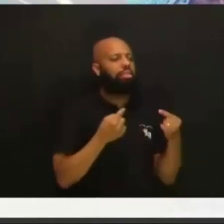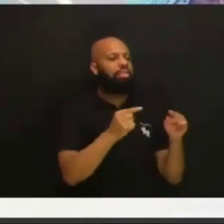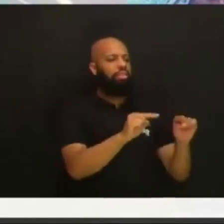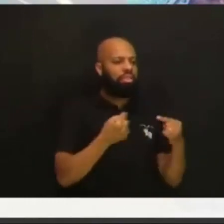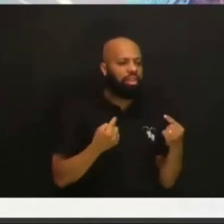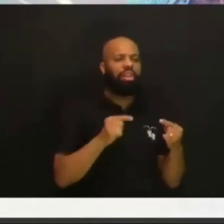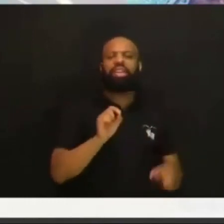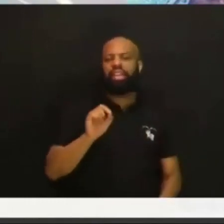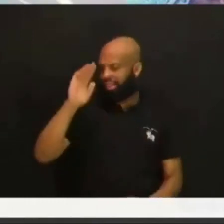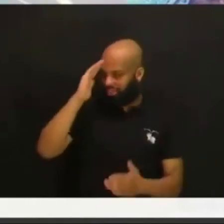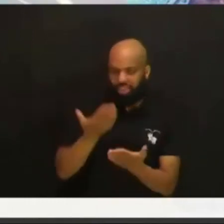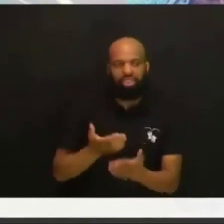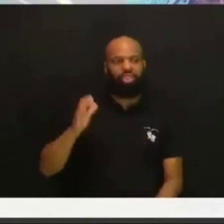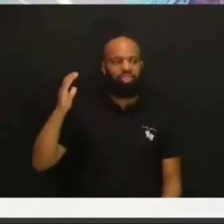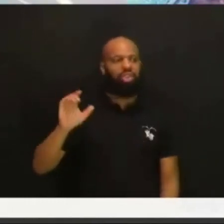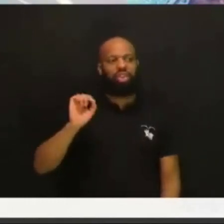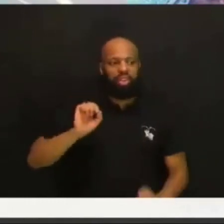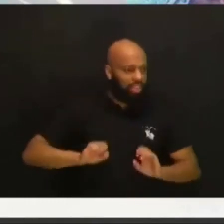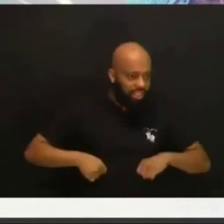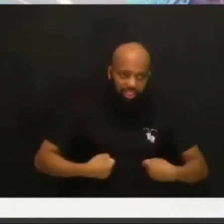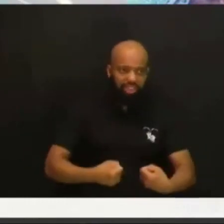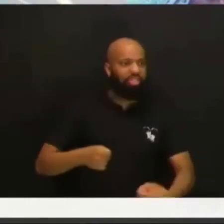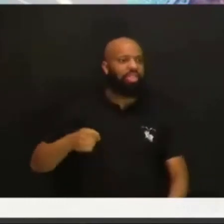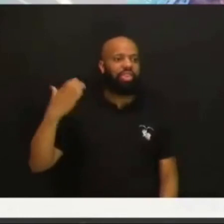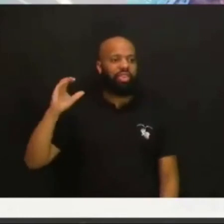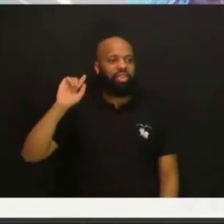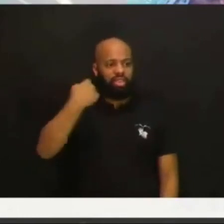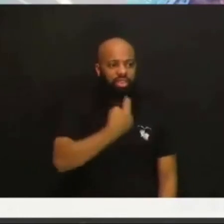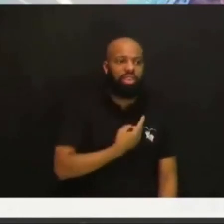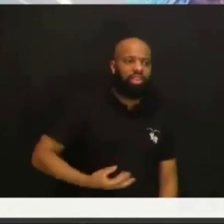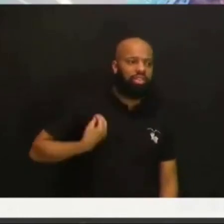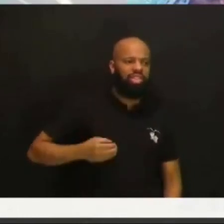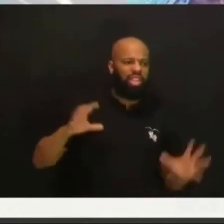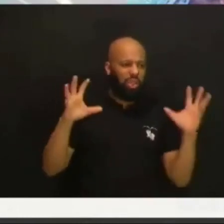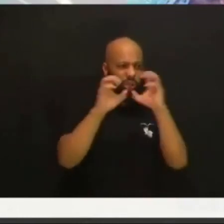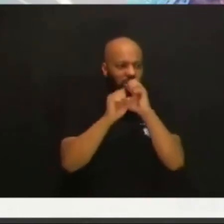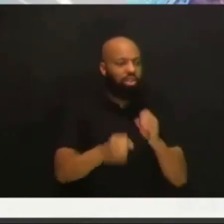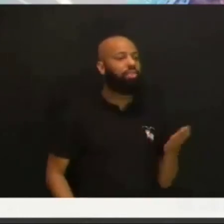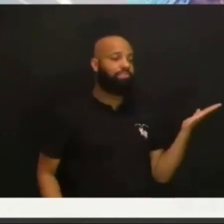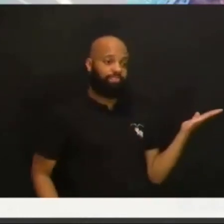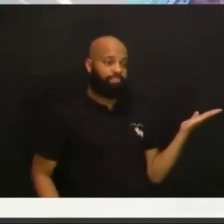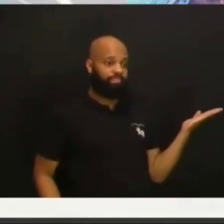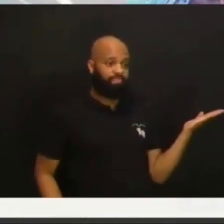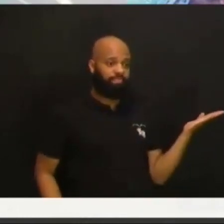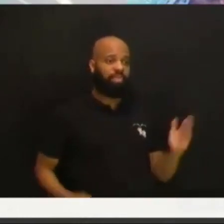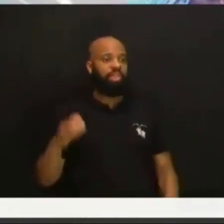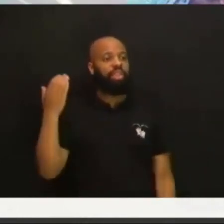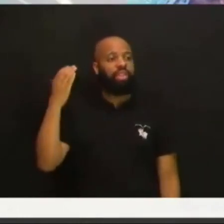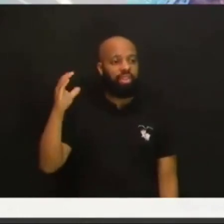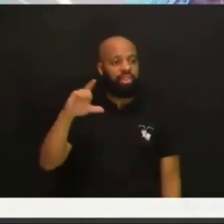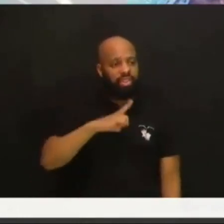que não acreditam na ciência, aqueles que não defendem das ciências, nós vivemos nas trevas. Não, isso é ciência. Está ali,